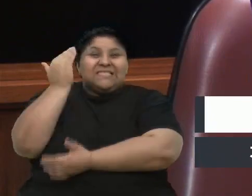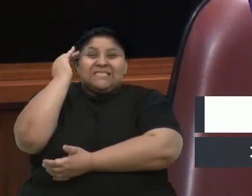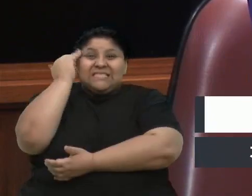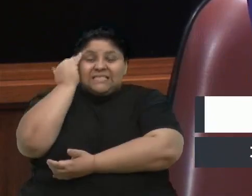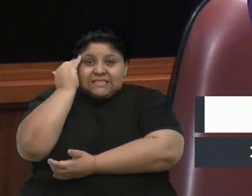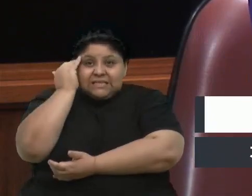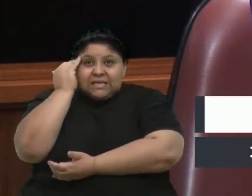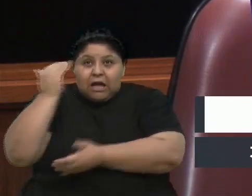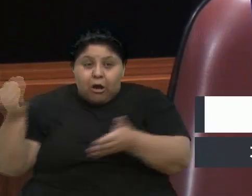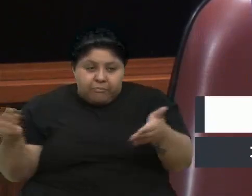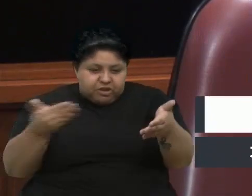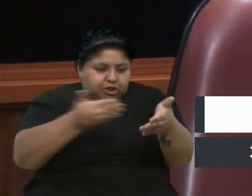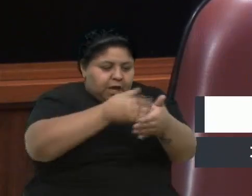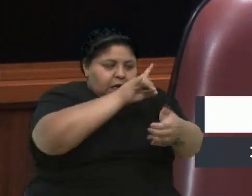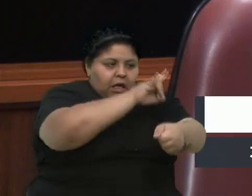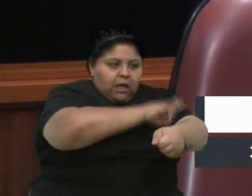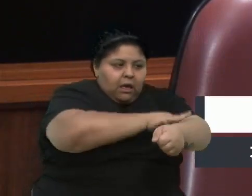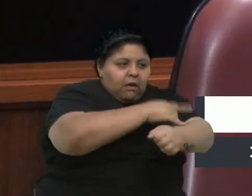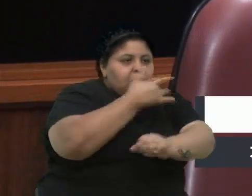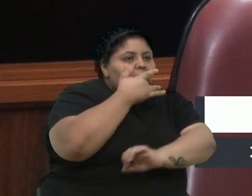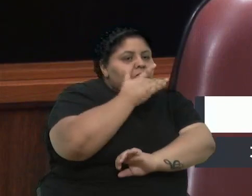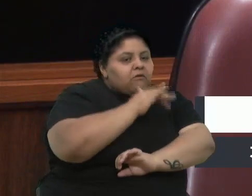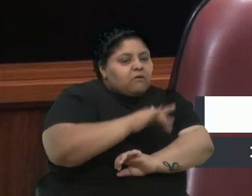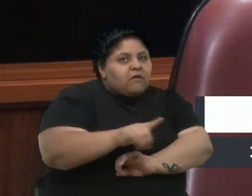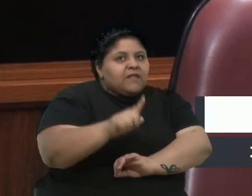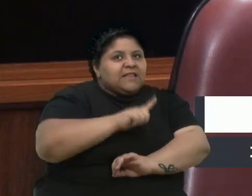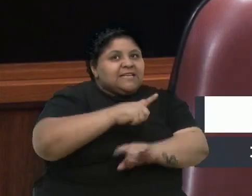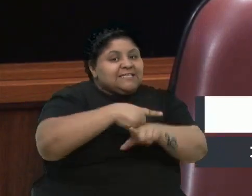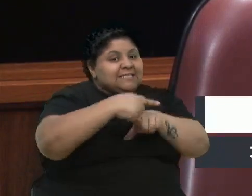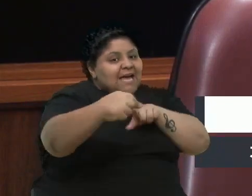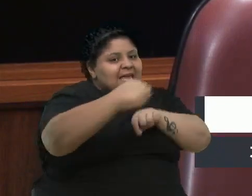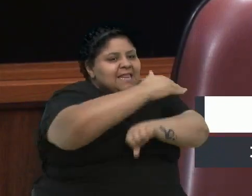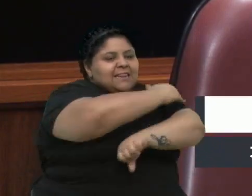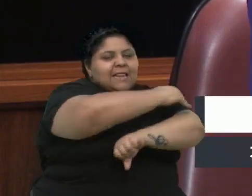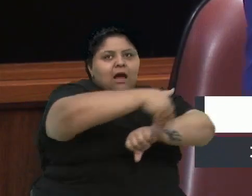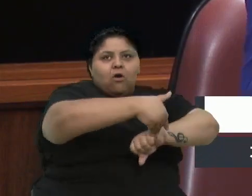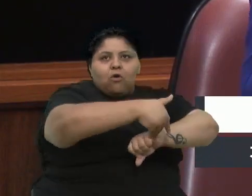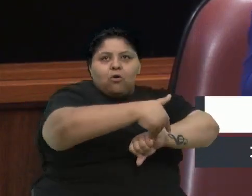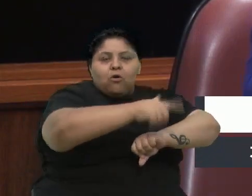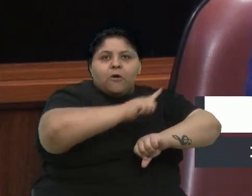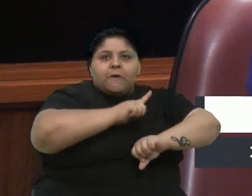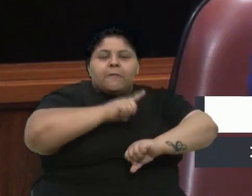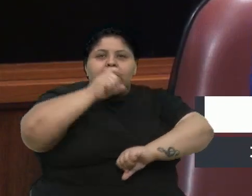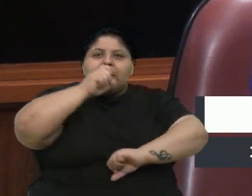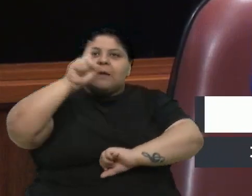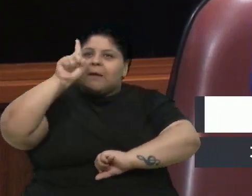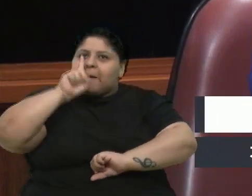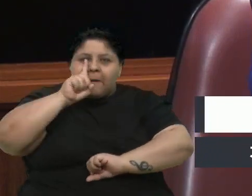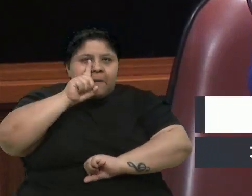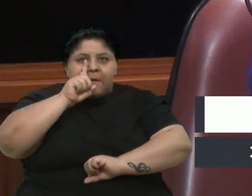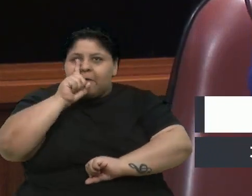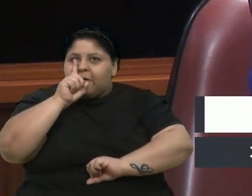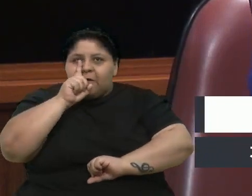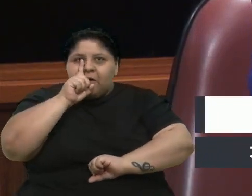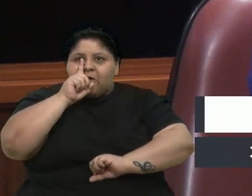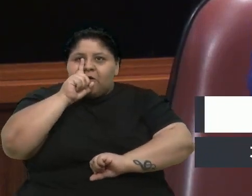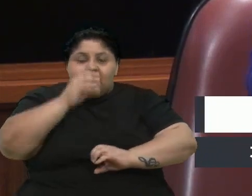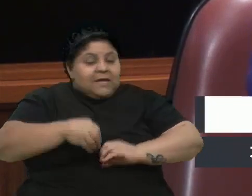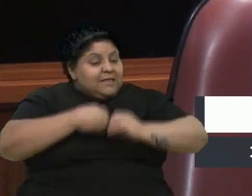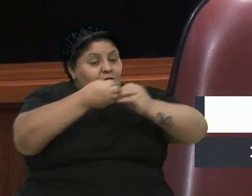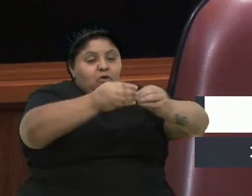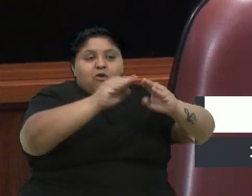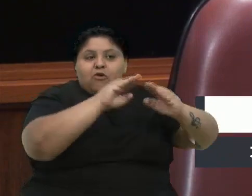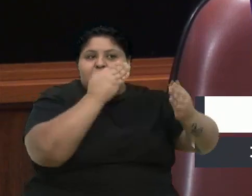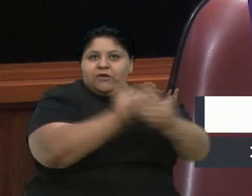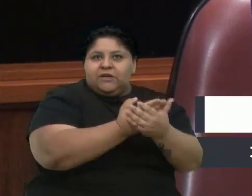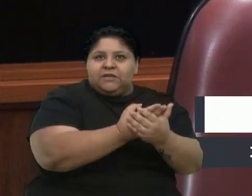ir no banheiro, as crianças têm que sair na rua. Tem mães e pais que não mandam as crianças para a escola em dia